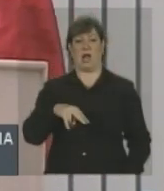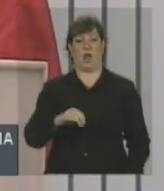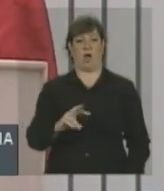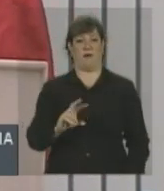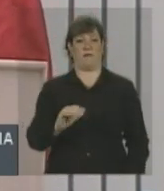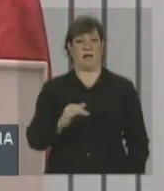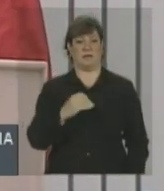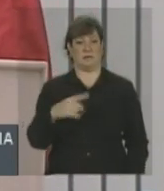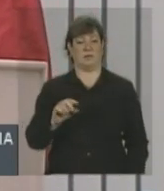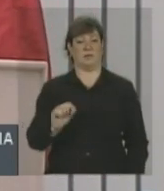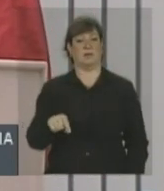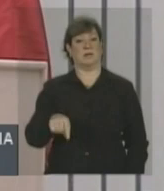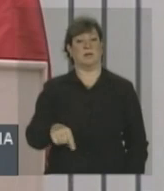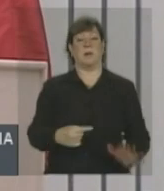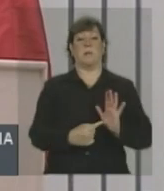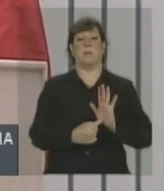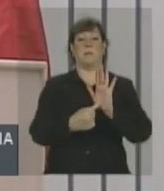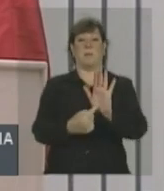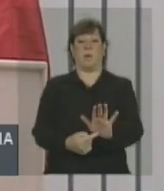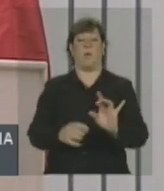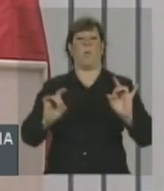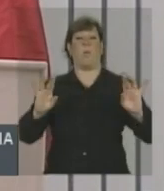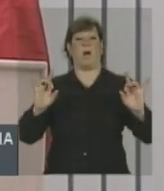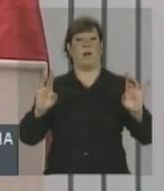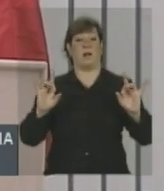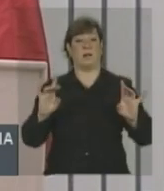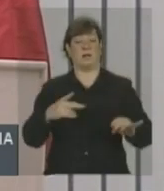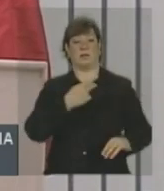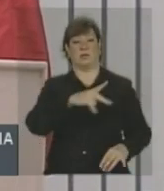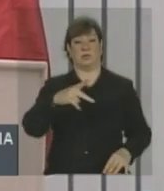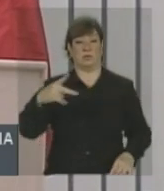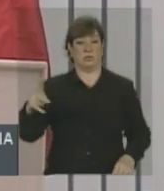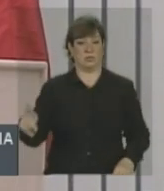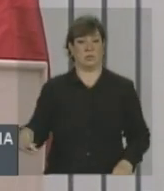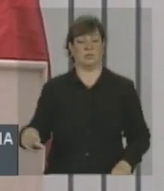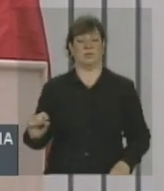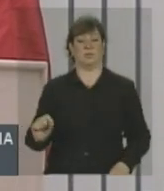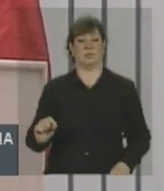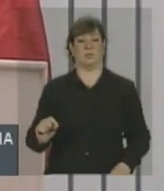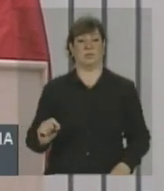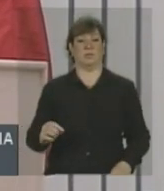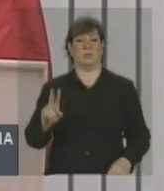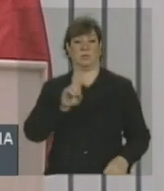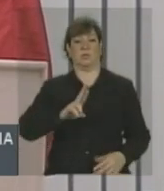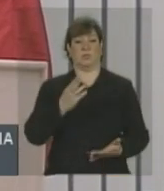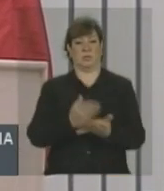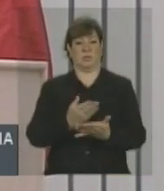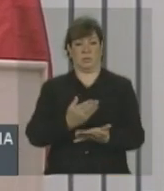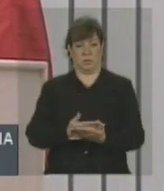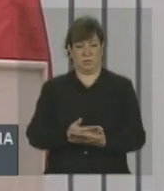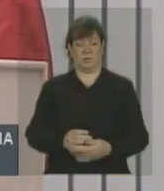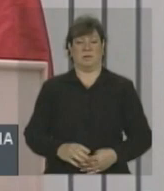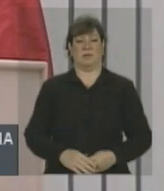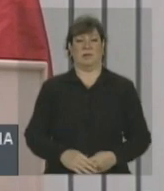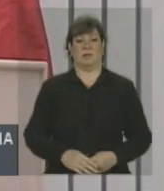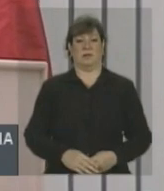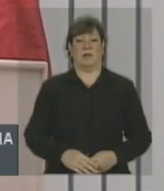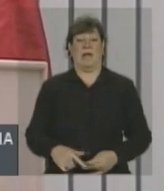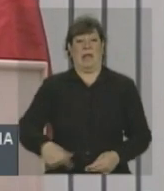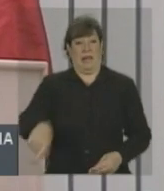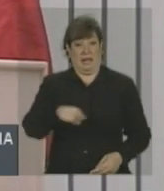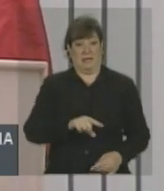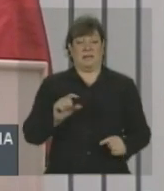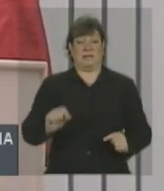inovação, que se refletem na qualidade de suas instituições universitárias. Este